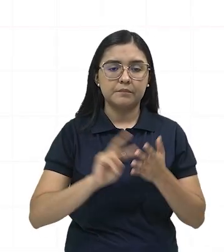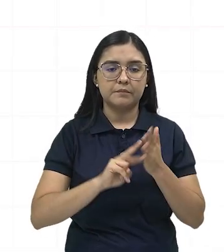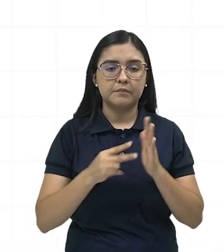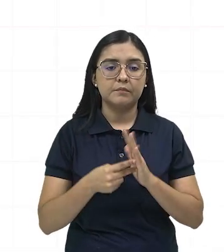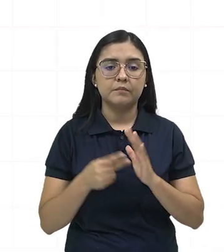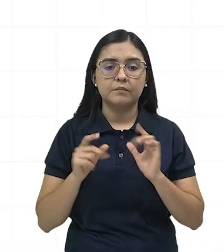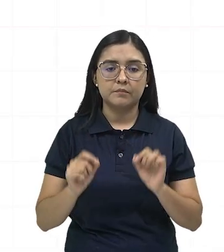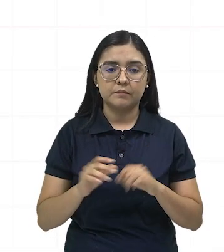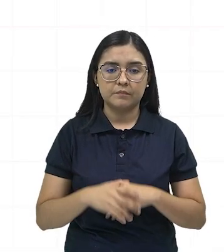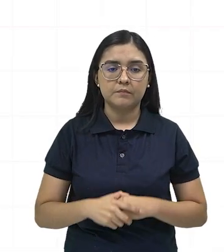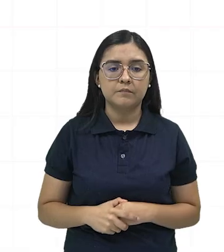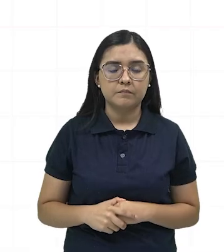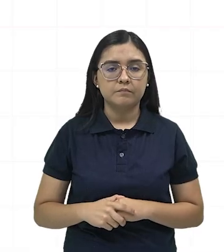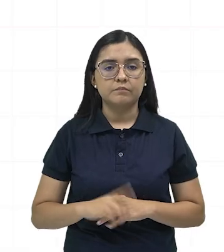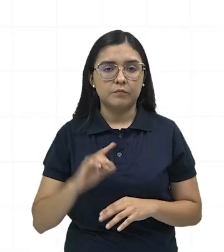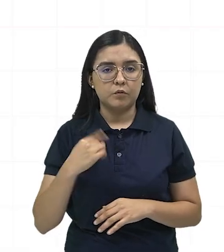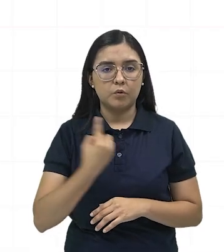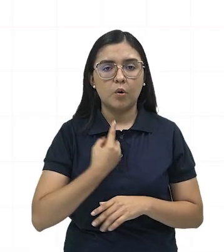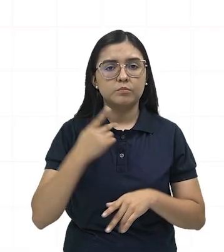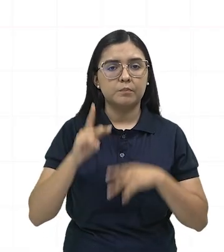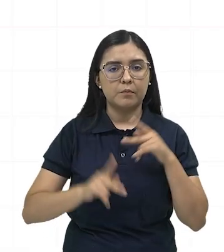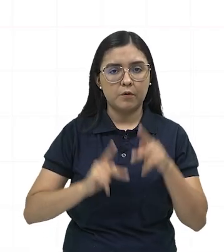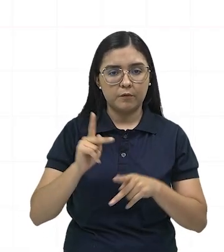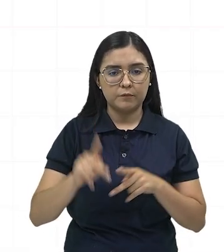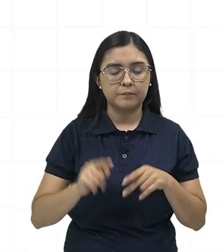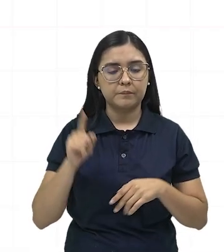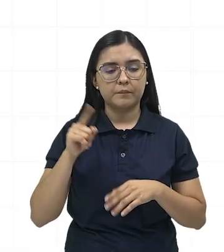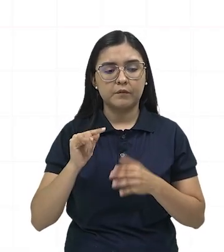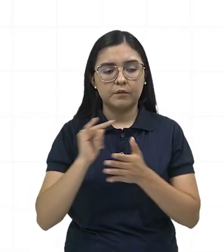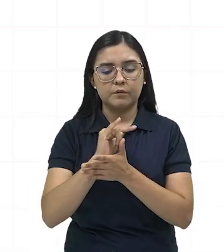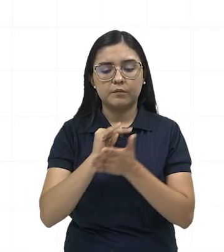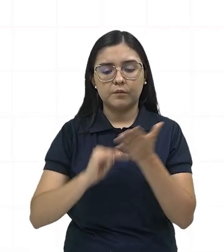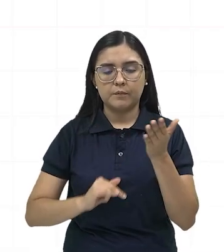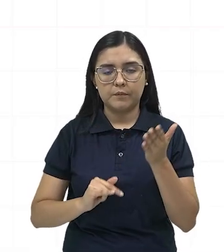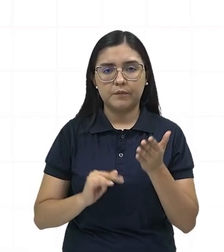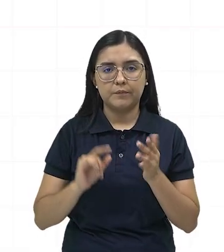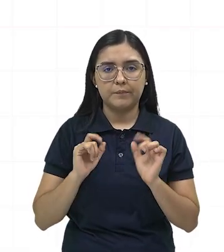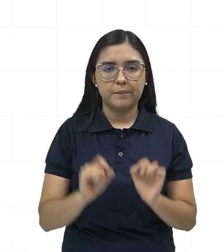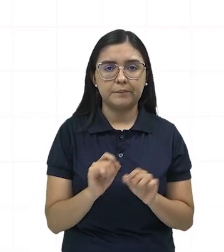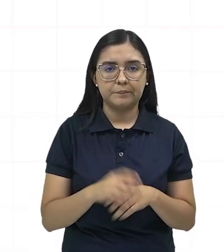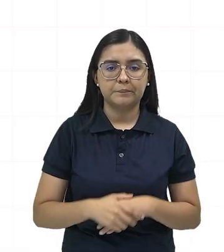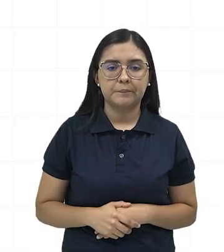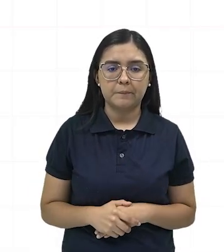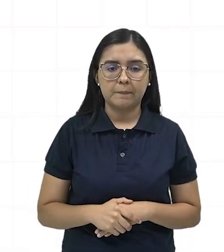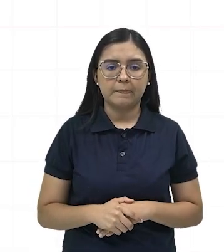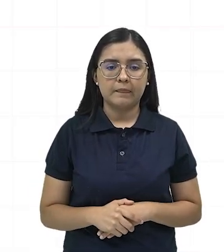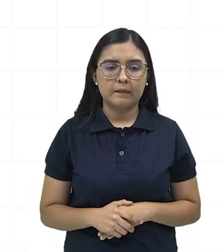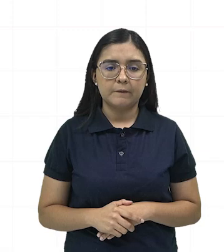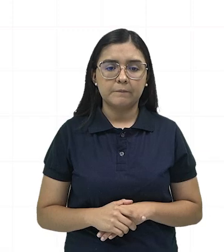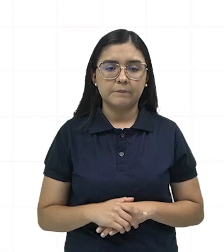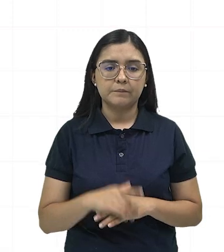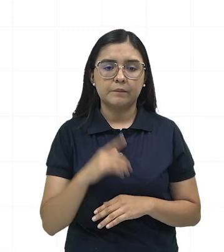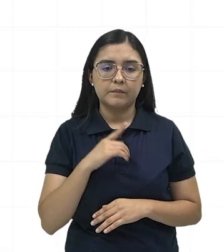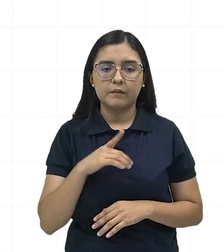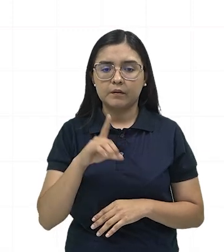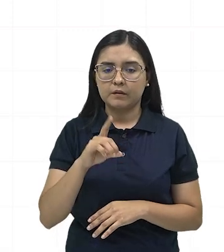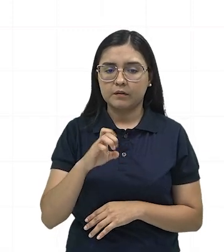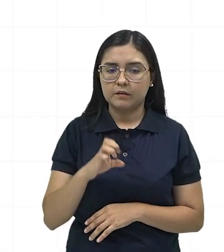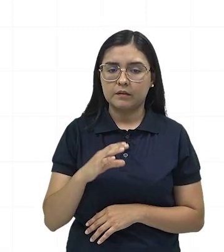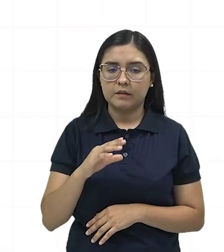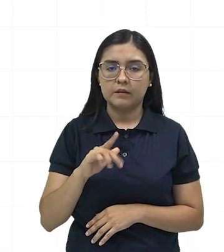significa, né, nós, o povo, ele é o documento que a gente vai chamar de declaração, né,